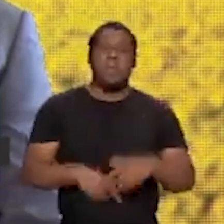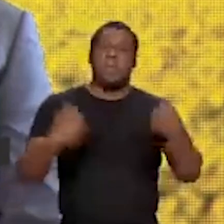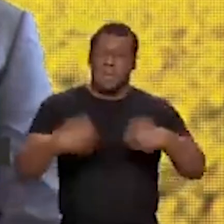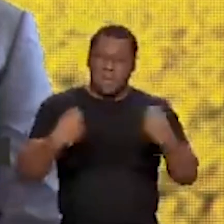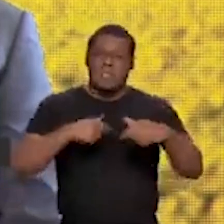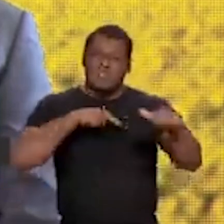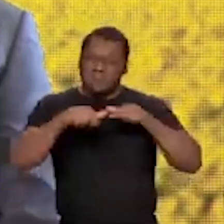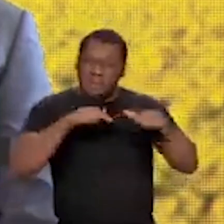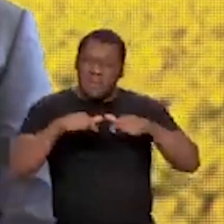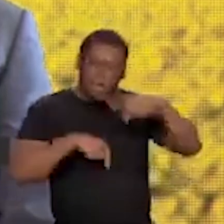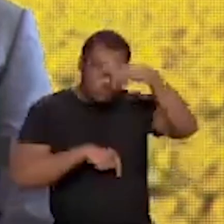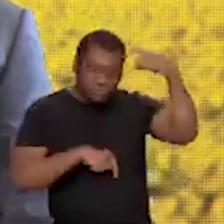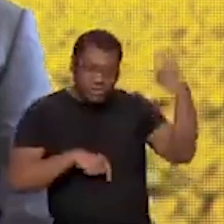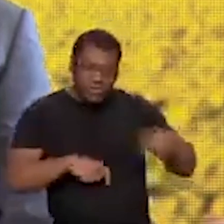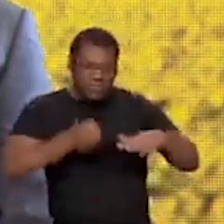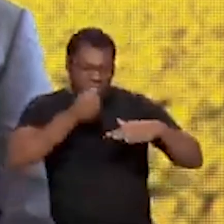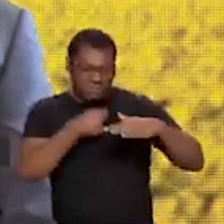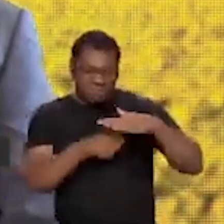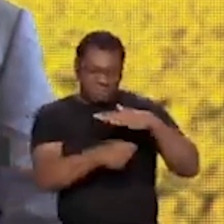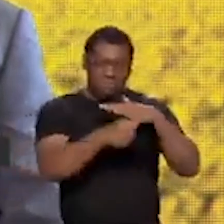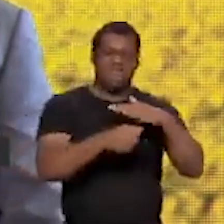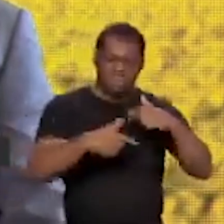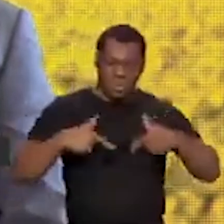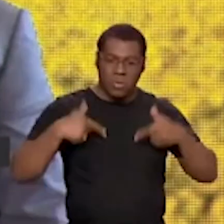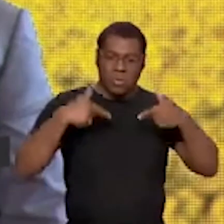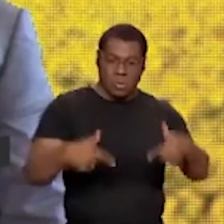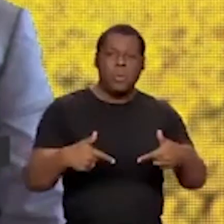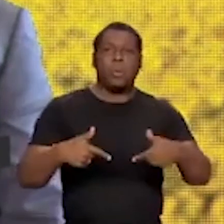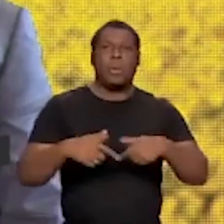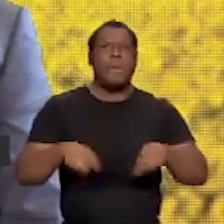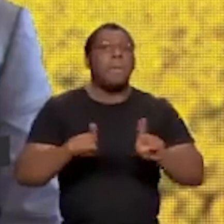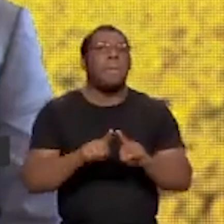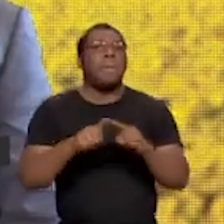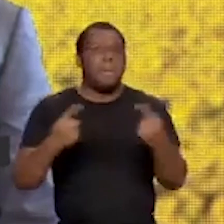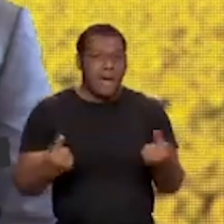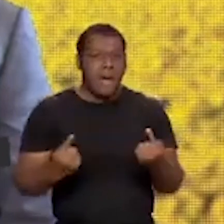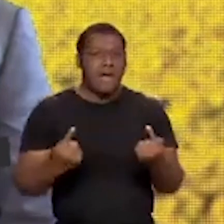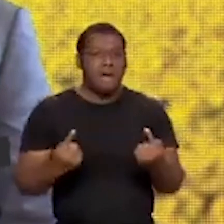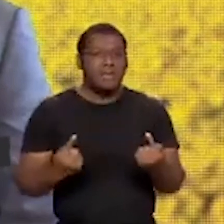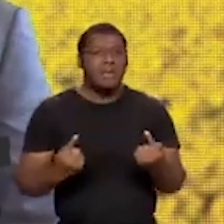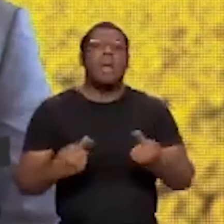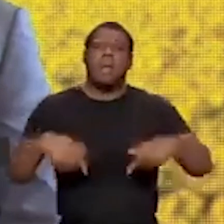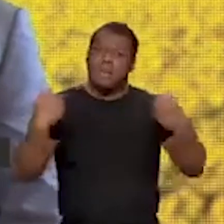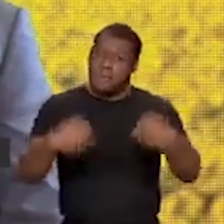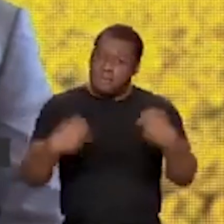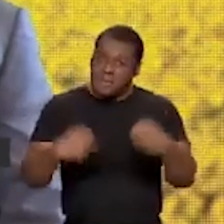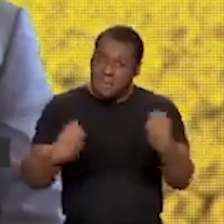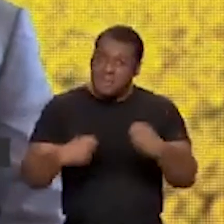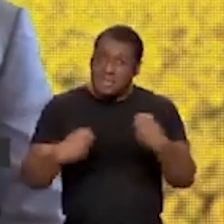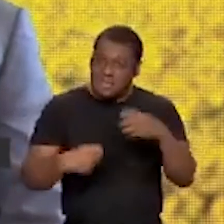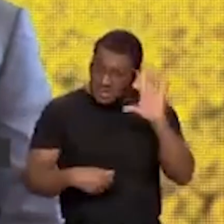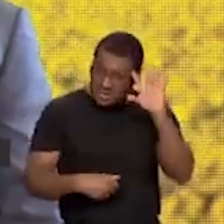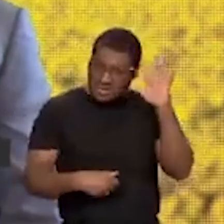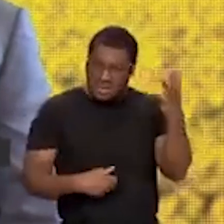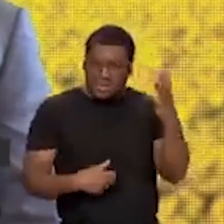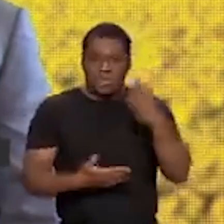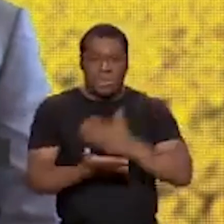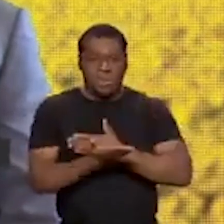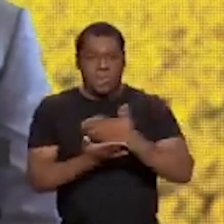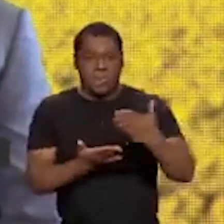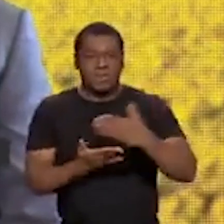trabalho, isso é investimento, isso é persistência. Mas a gente tem que dar os primeiros passos para não